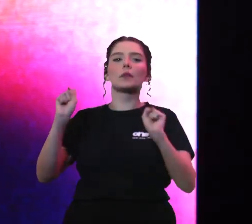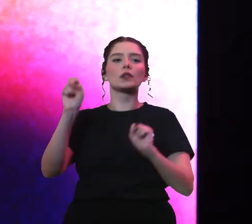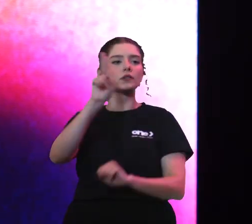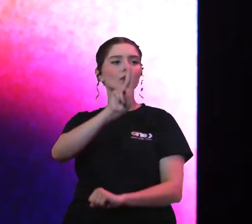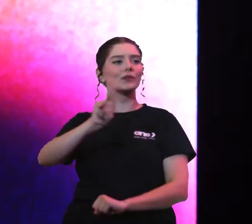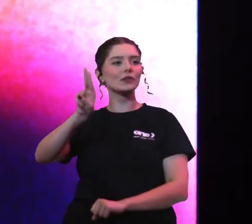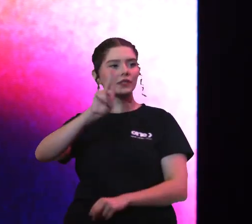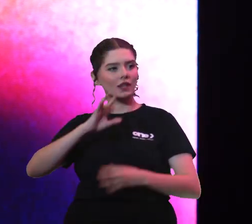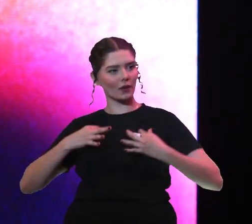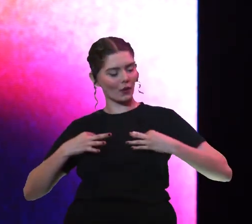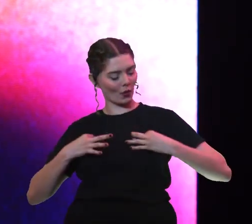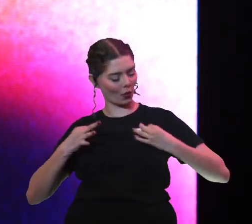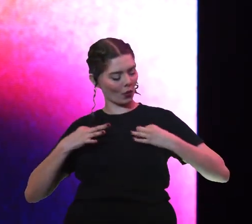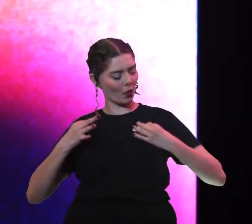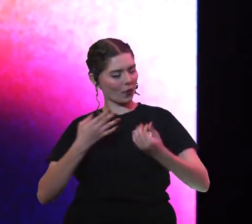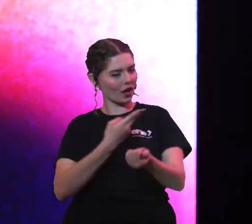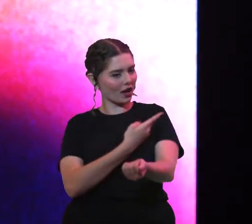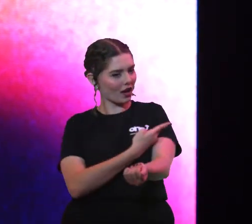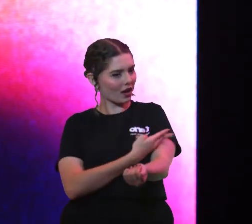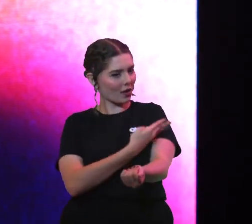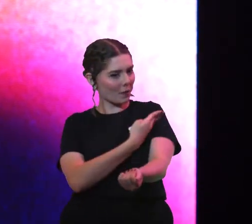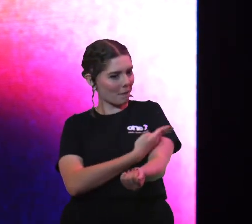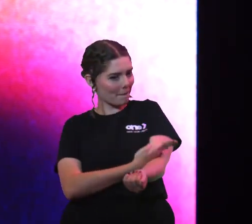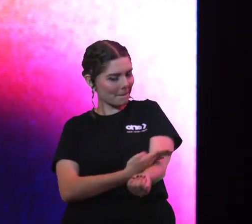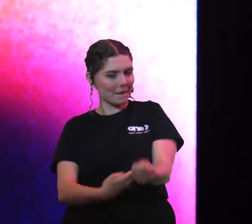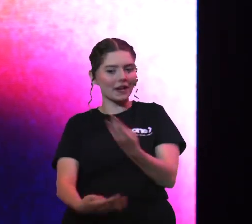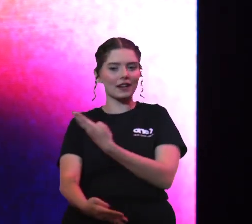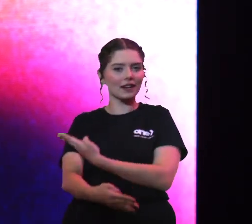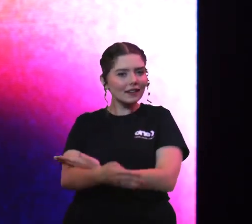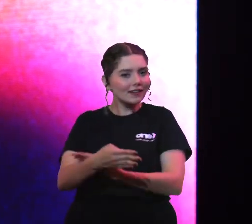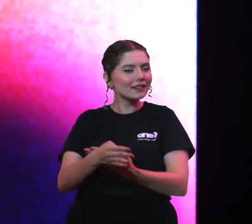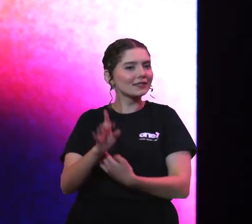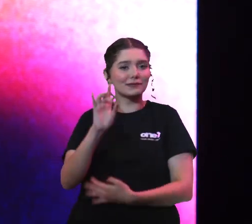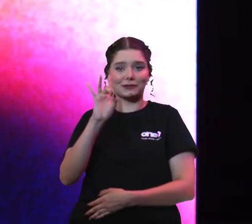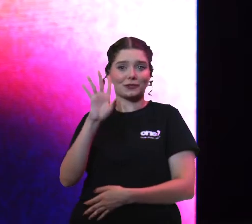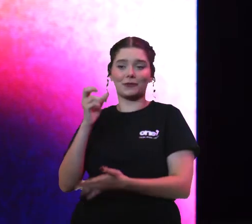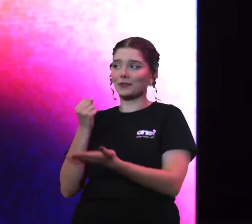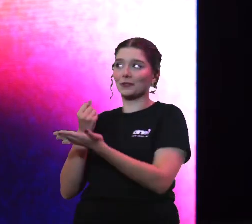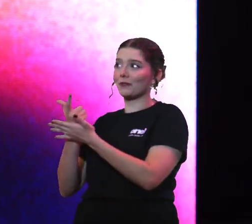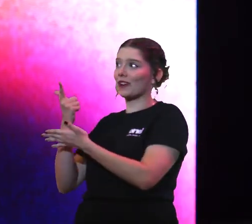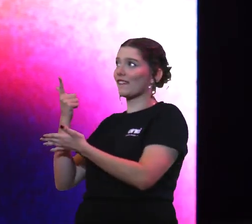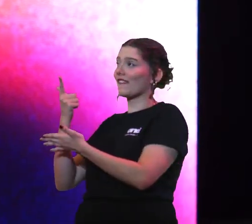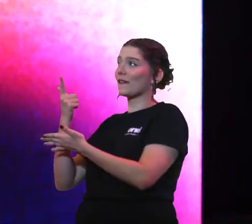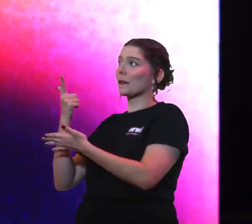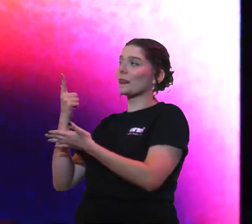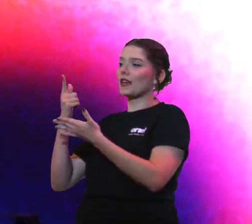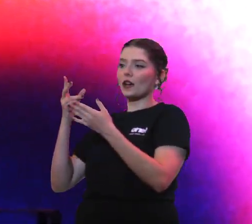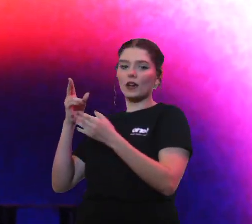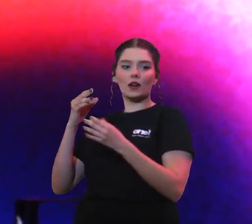mais brancas? Só assim você consegue vestir desse jeito.